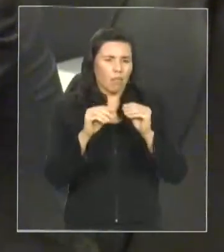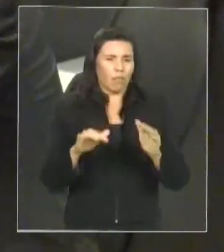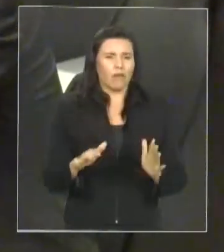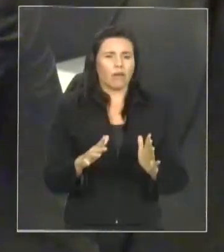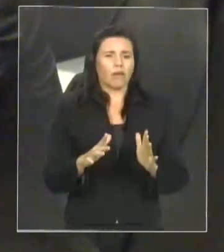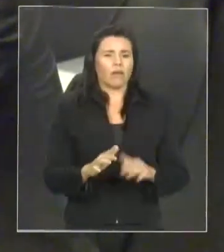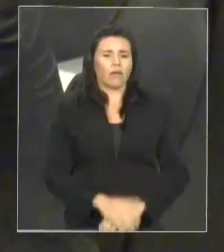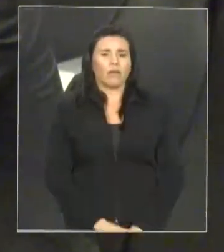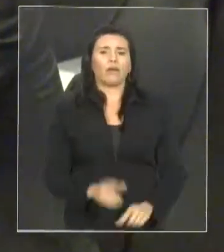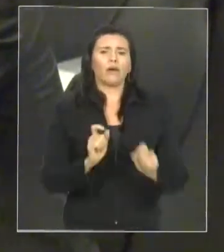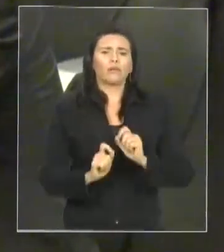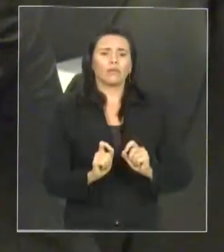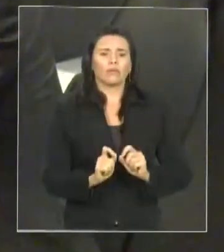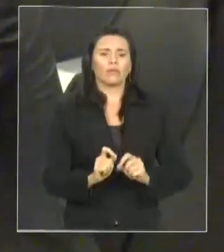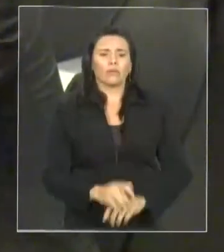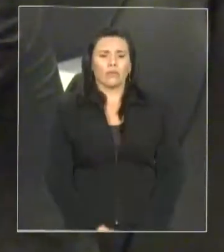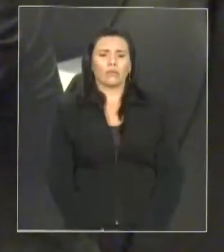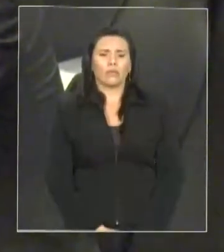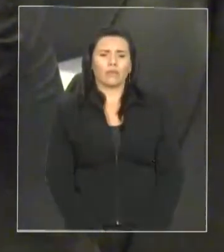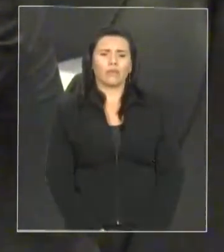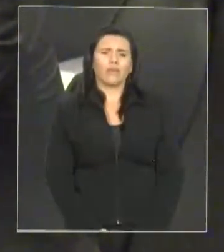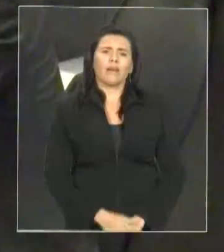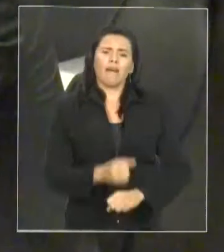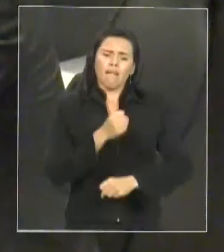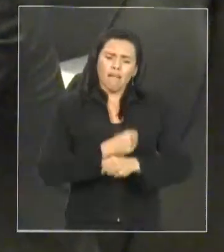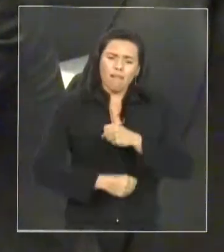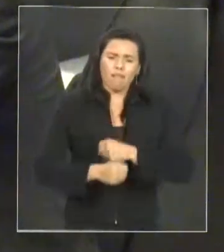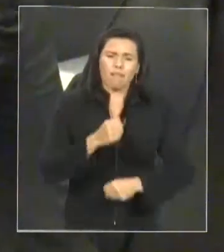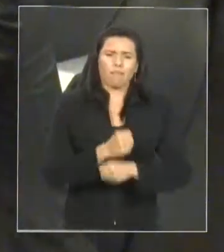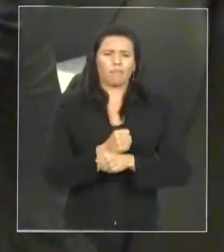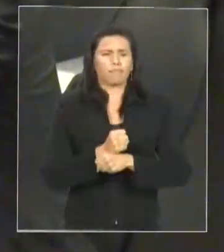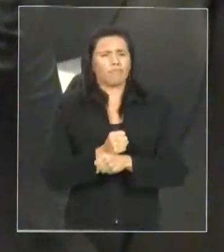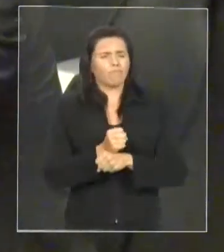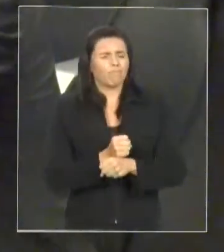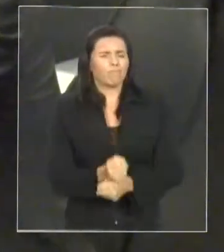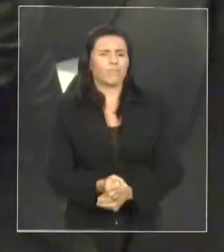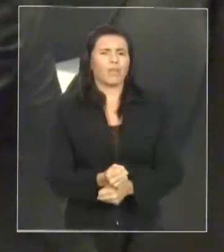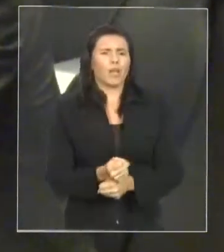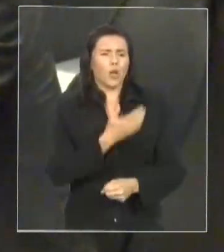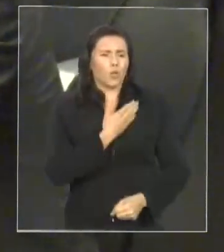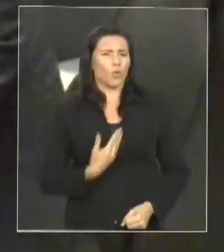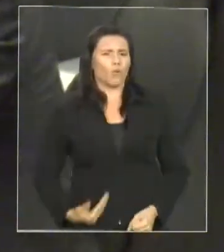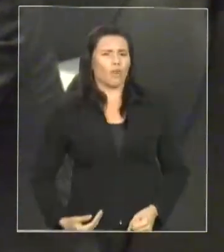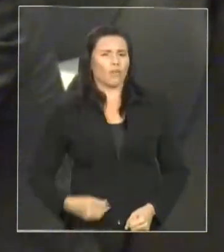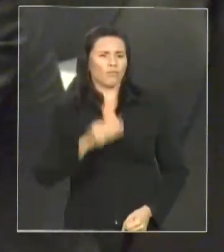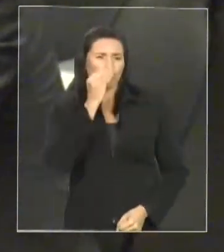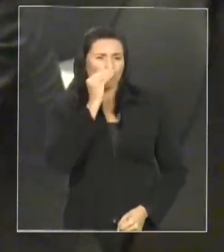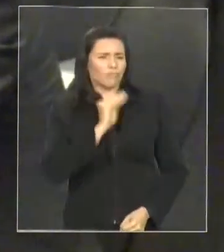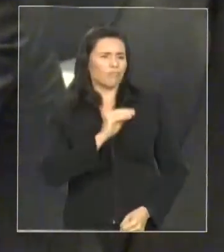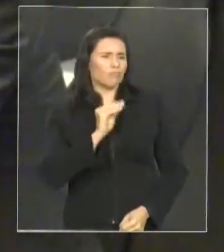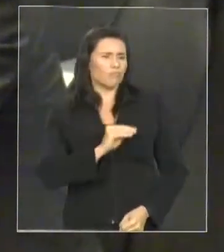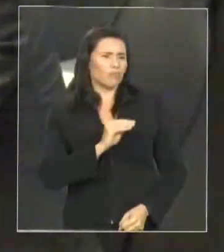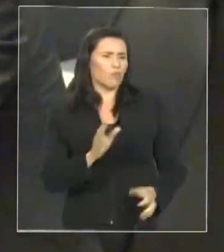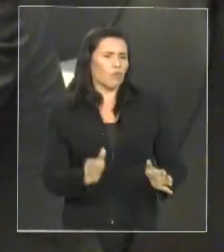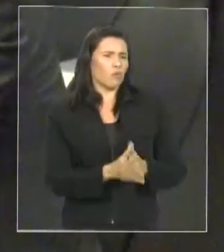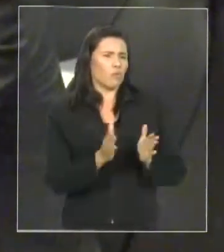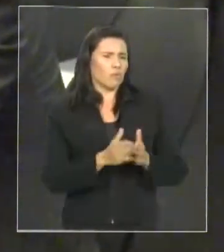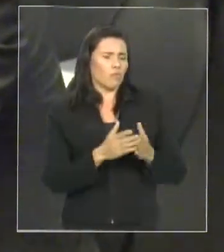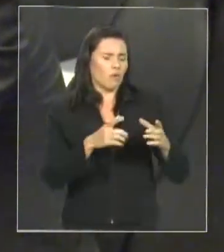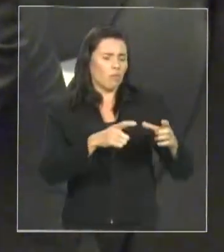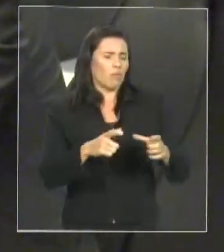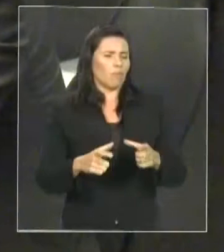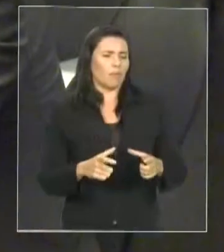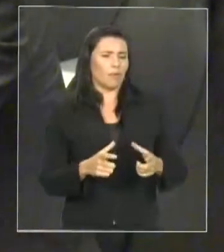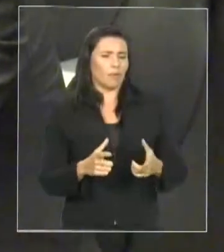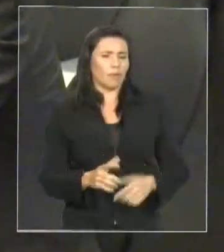É fruto de décadas de abandono, de falta de políticas públicas voltadas para a educação. Então, a minha crítica